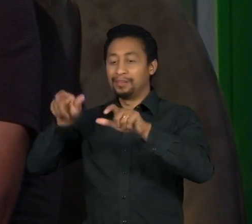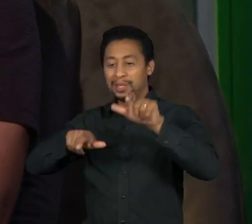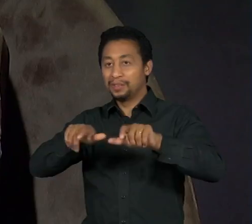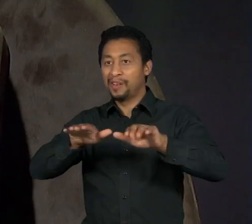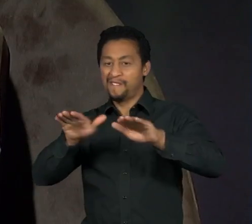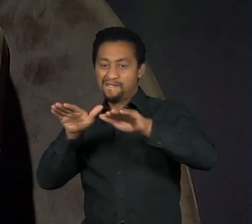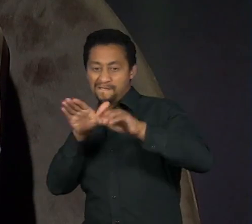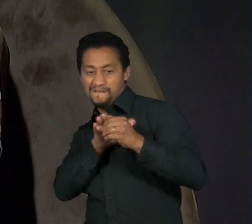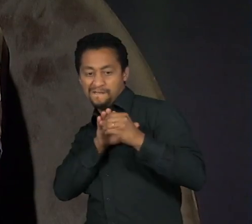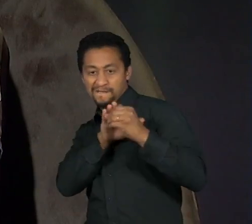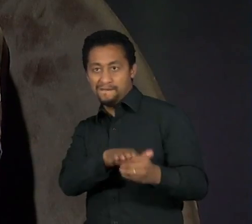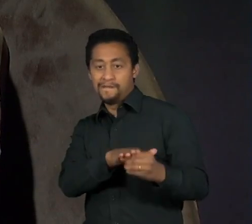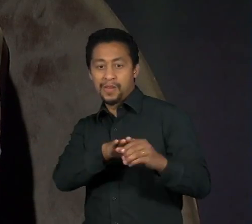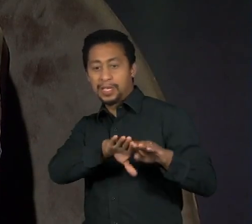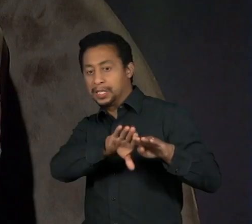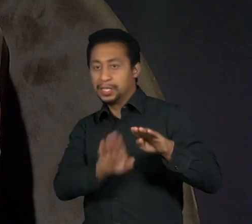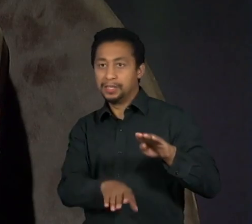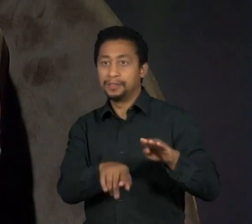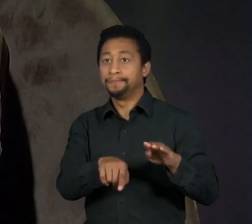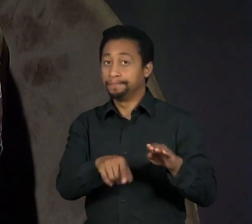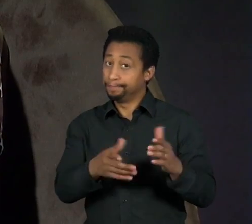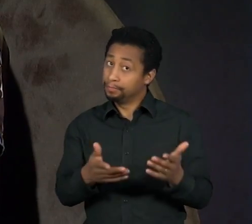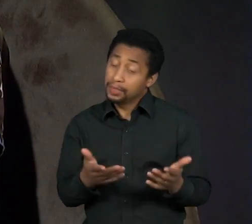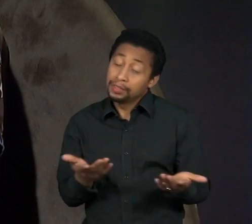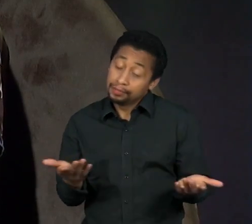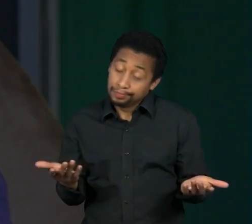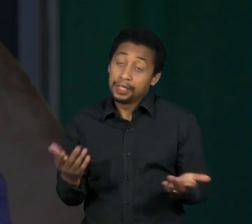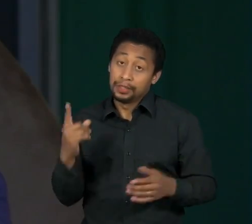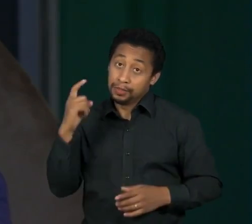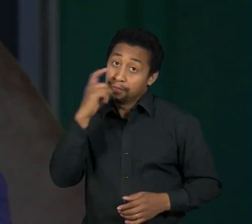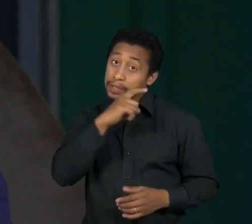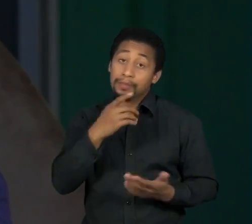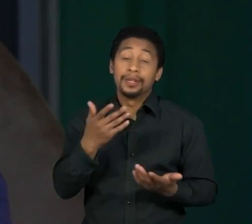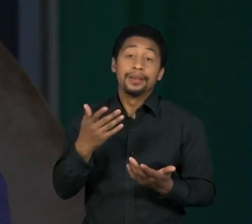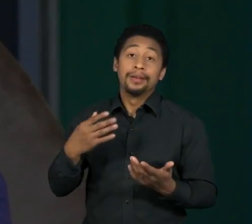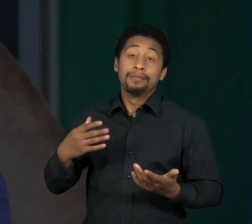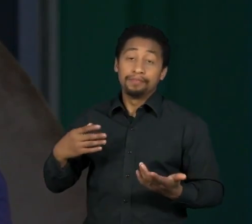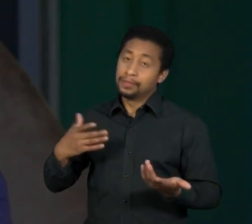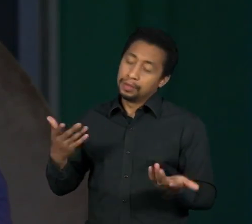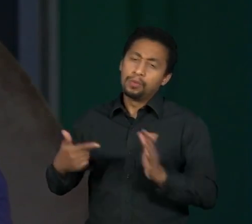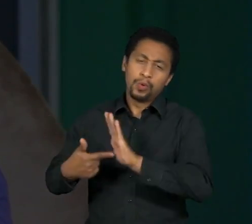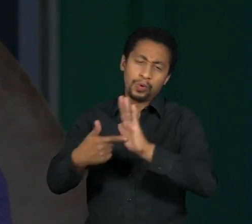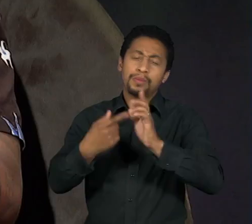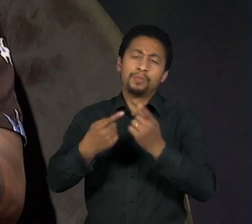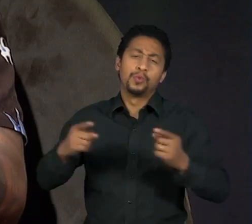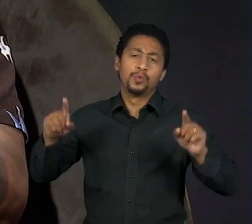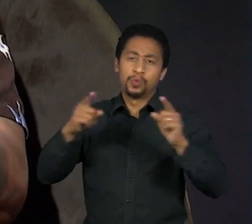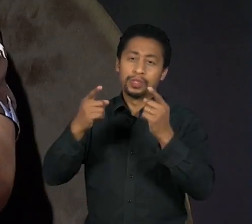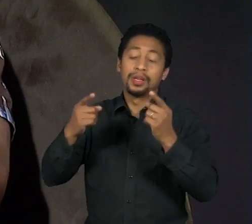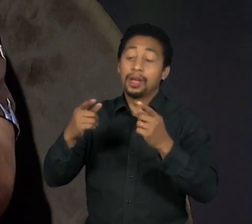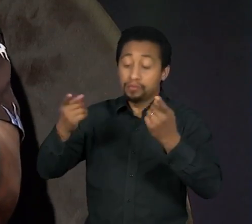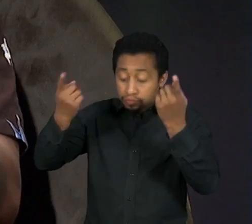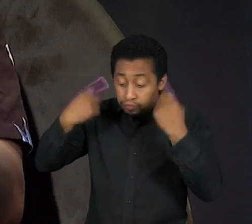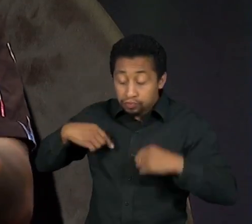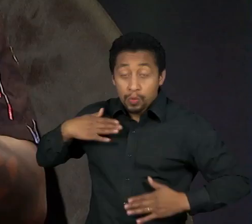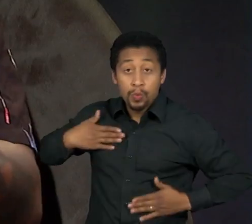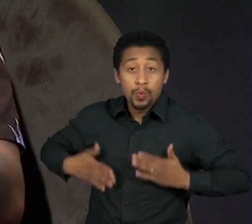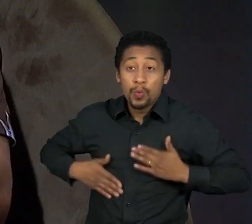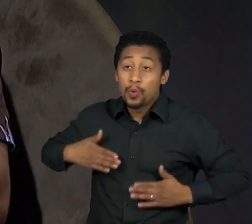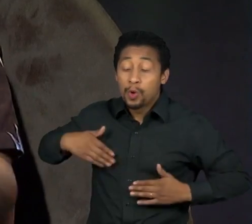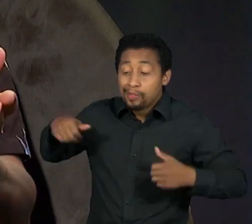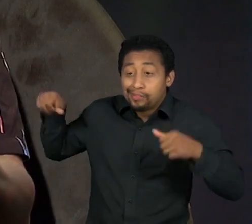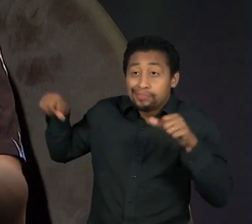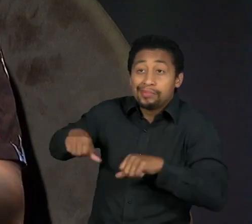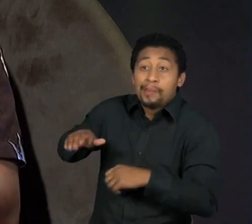queima aí é a nossa, né? Como diria o Soares, a carne mais barata é a nossa. O indicador de extrema pobreza, ele compõe com